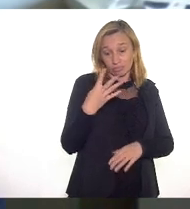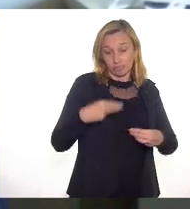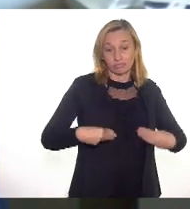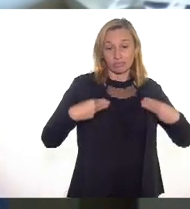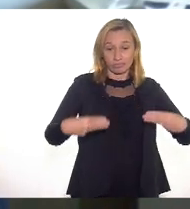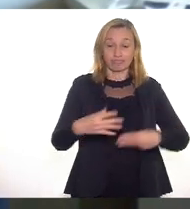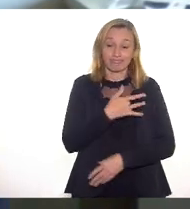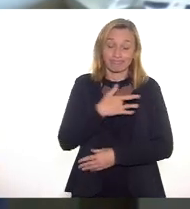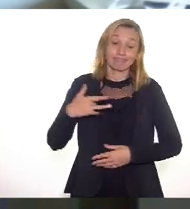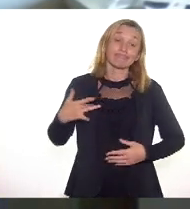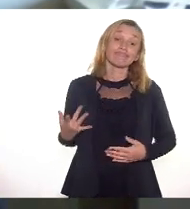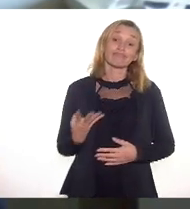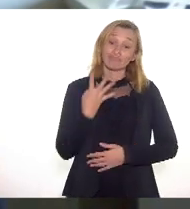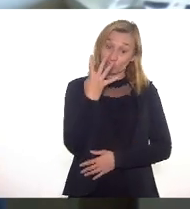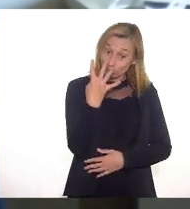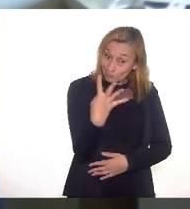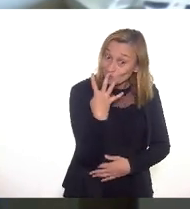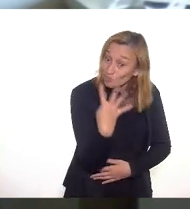4 ministros da saúde.